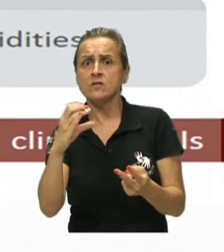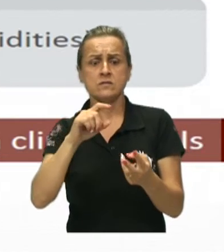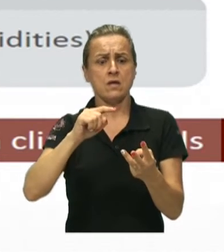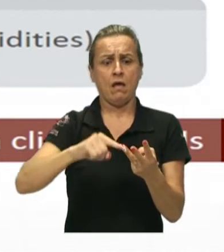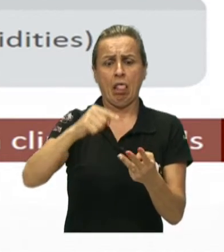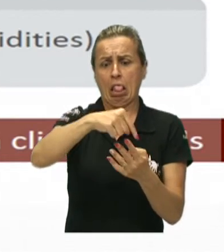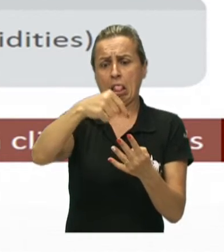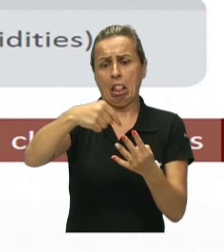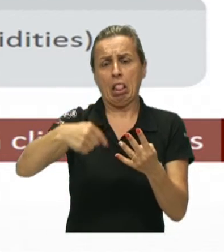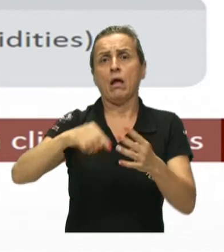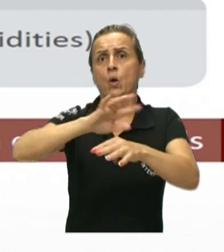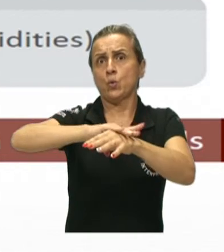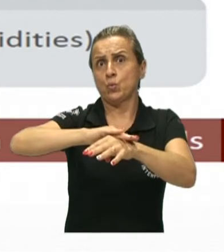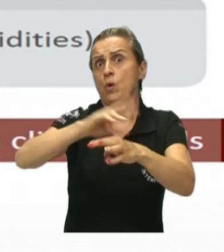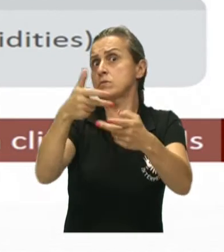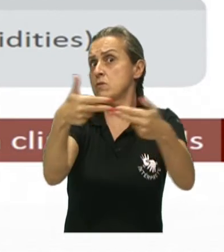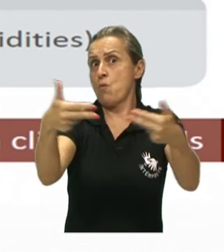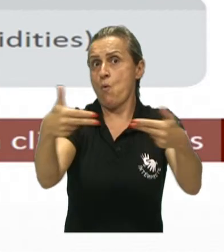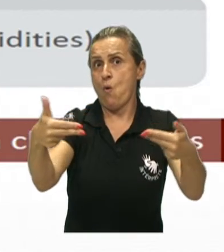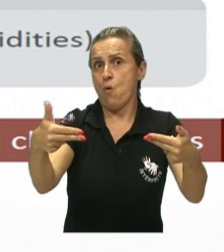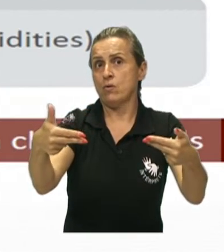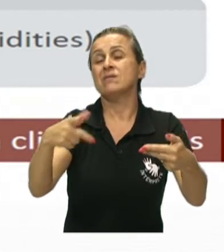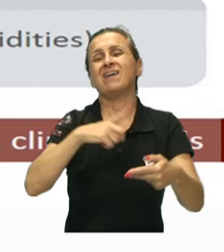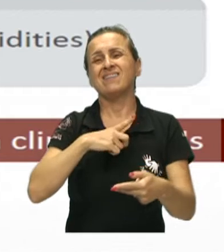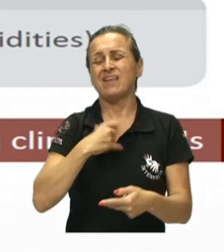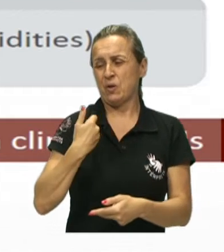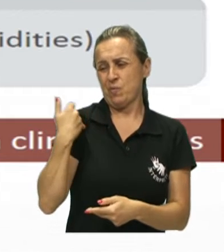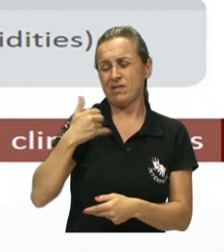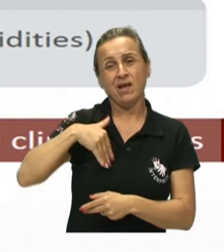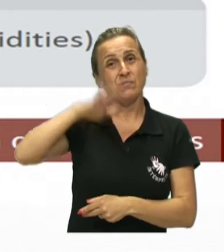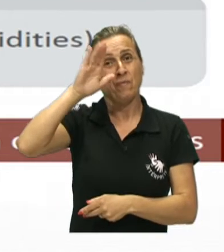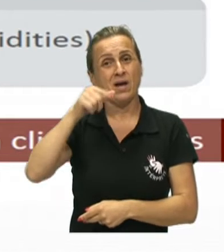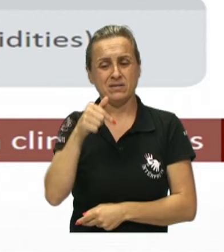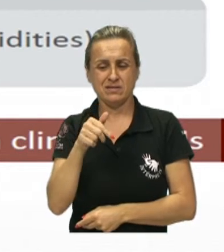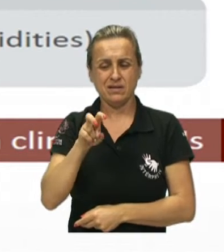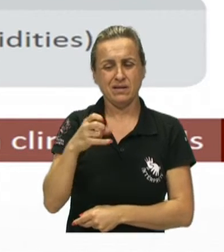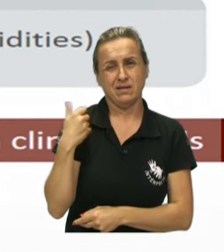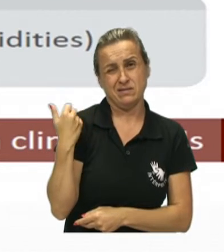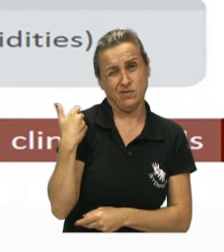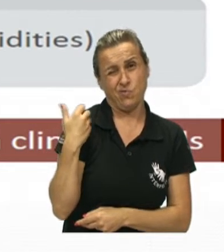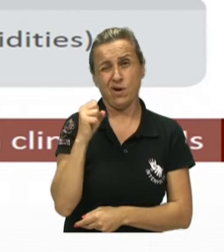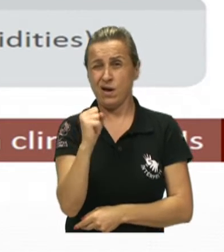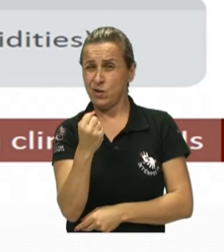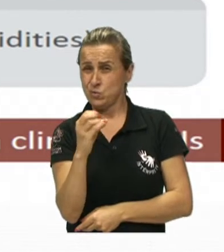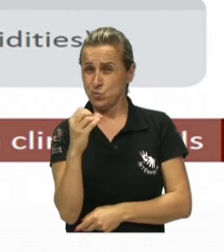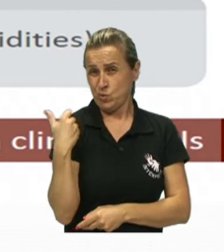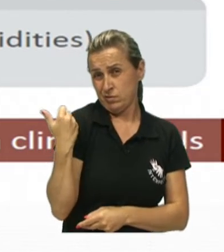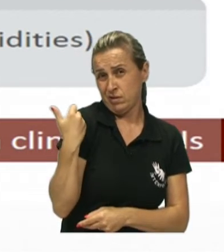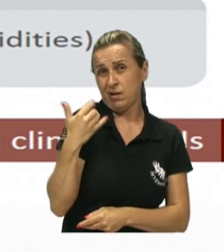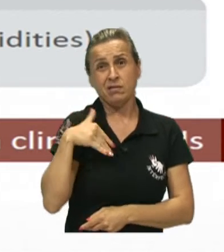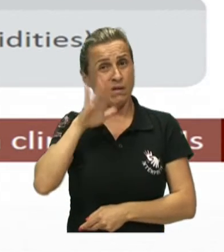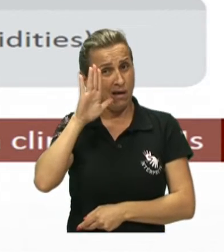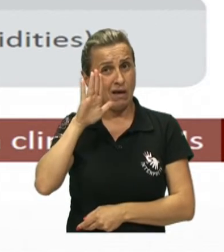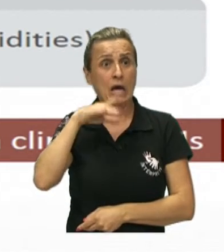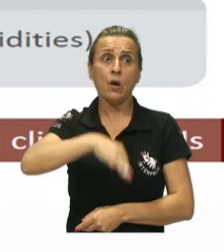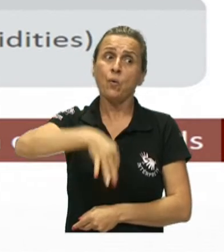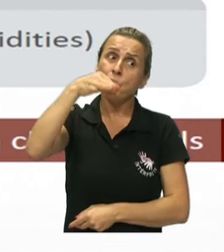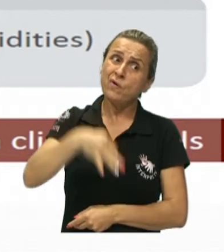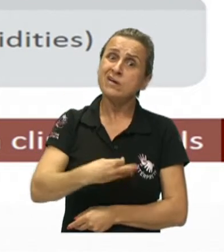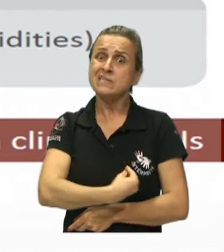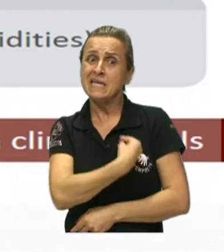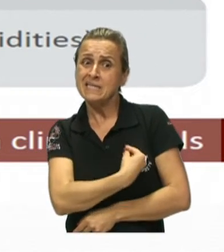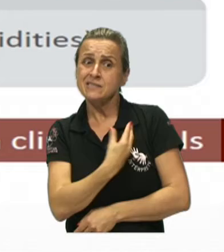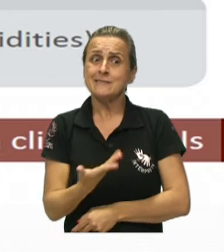teve AVC, e tem uma idade acima de 75 anos, 80 anos de idade, e tem uma qualidade